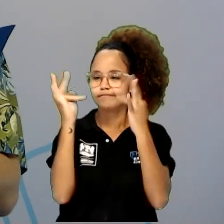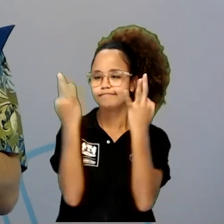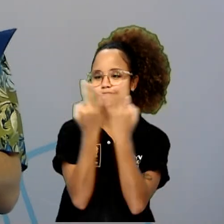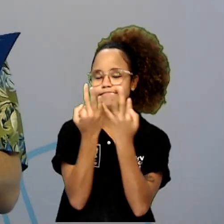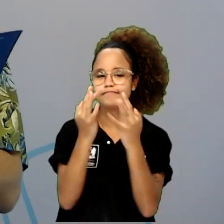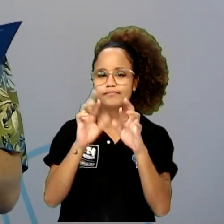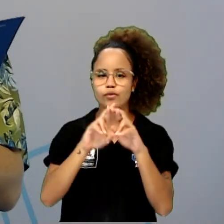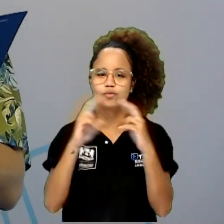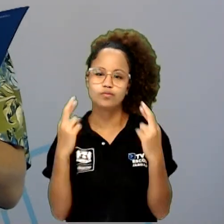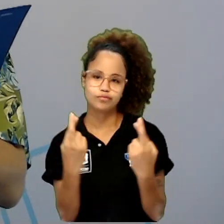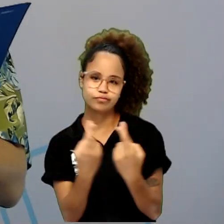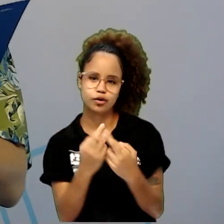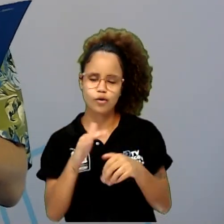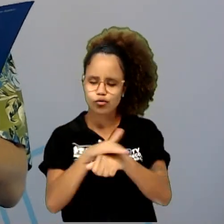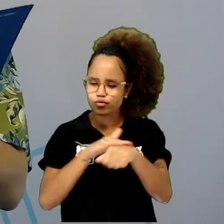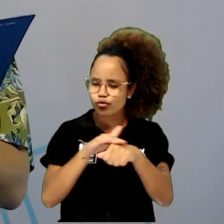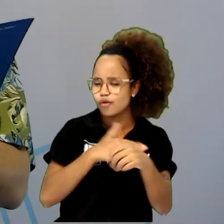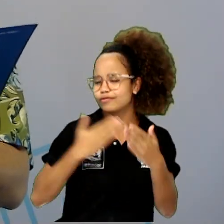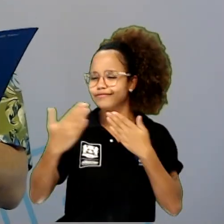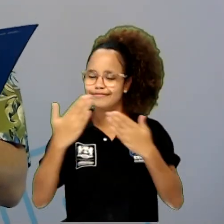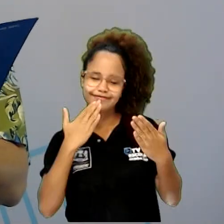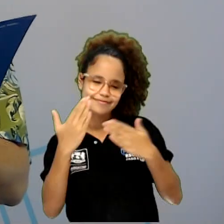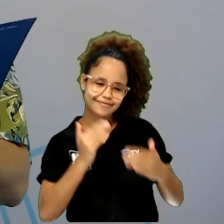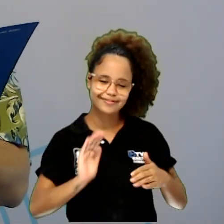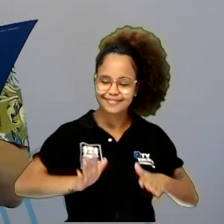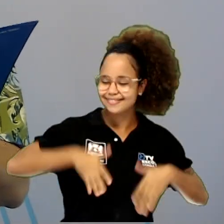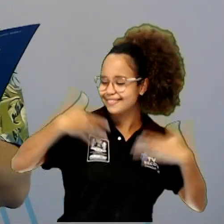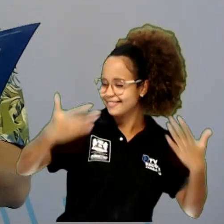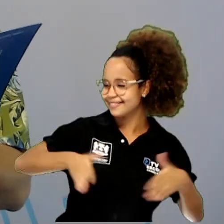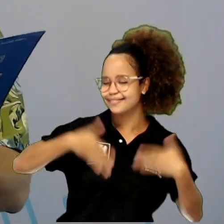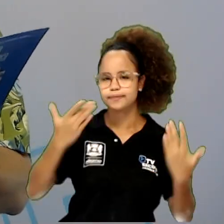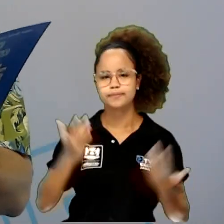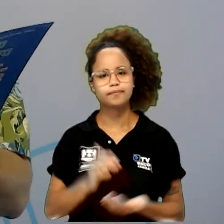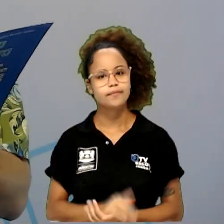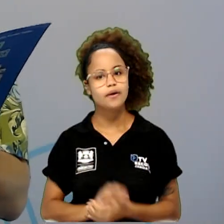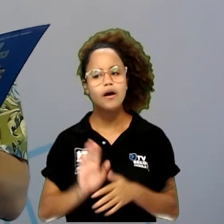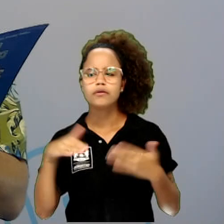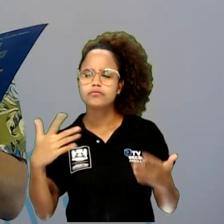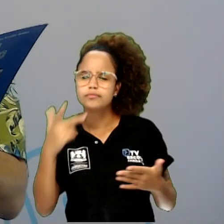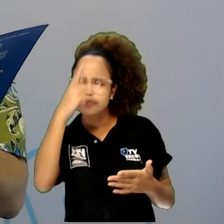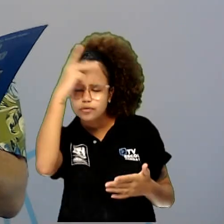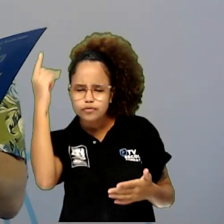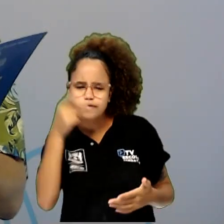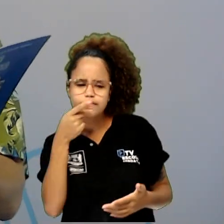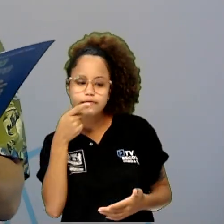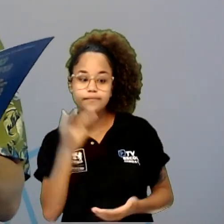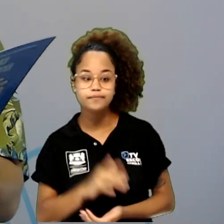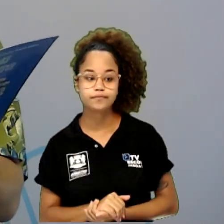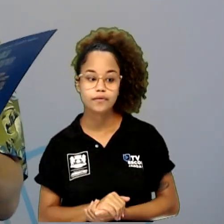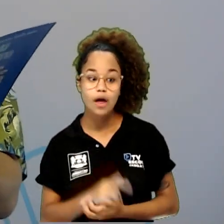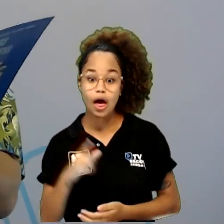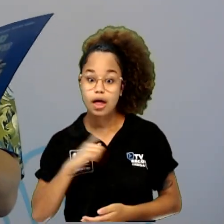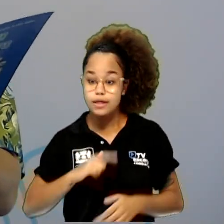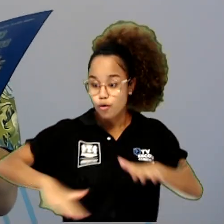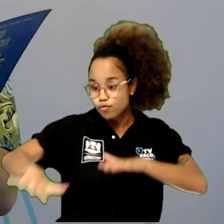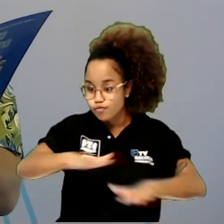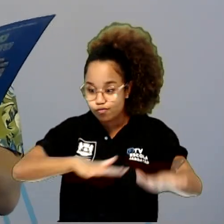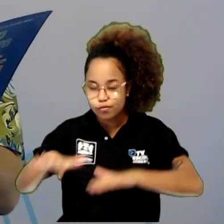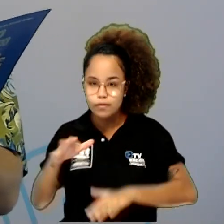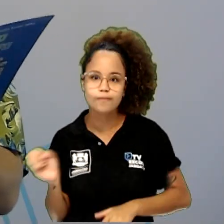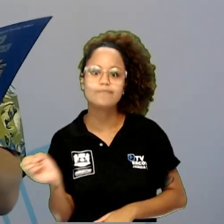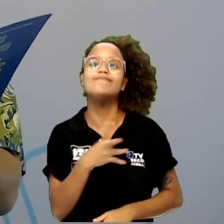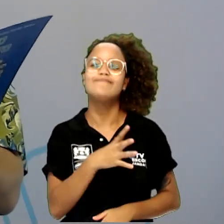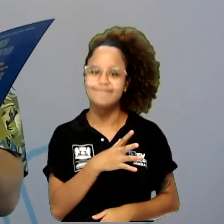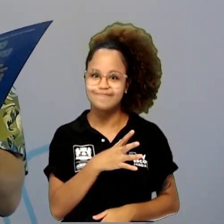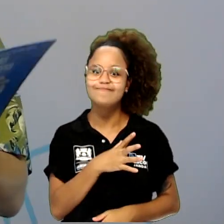reunida, todos conversavam alegres, sorrindo de bem com a vida. Então alguém disse alto: "Tem um dominó novinho.